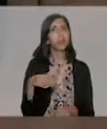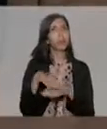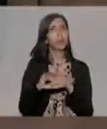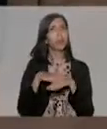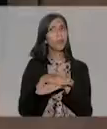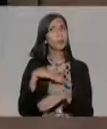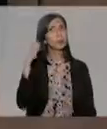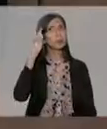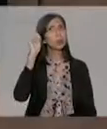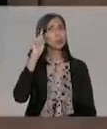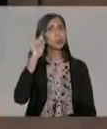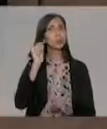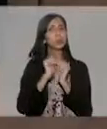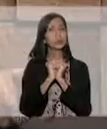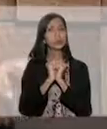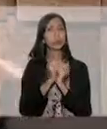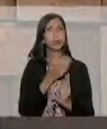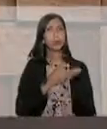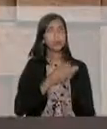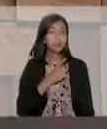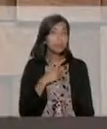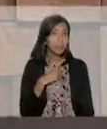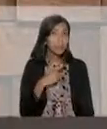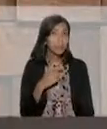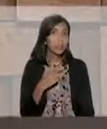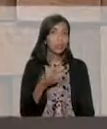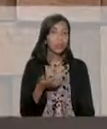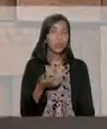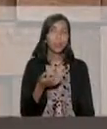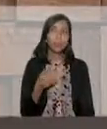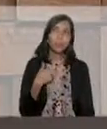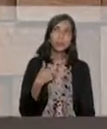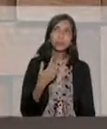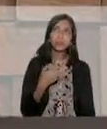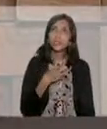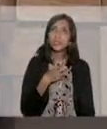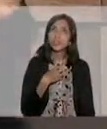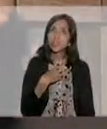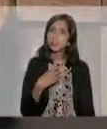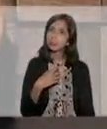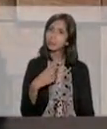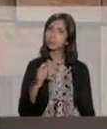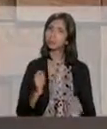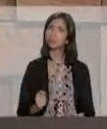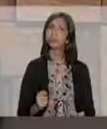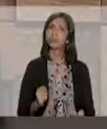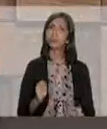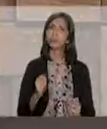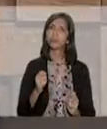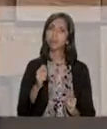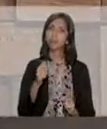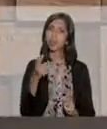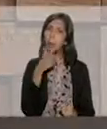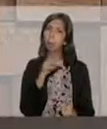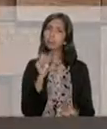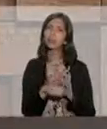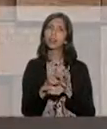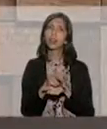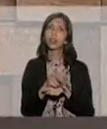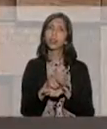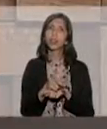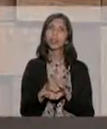que eu tenho todo dia com os amigos, né? Fiquei muito assim, segura, inclusive, que eu iria